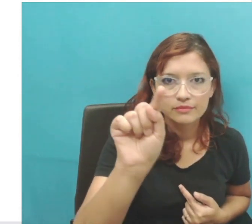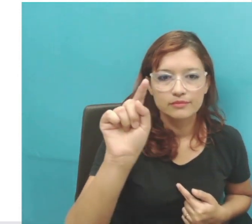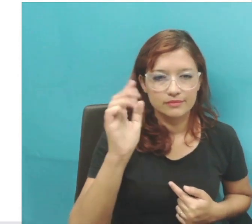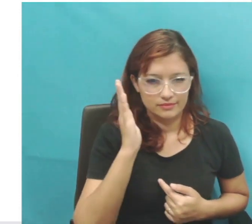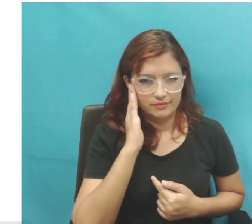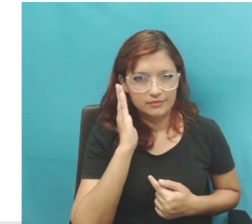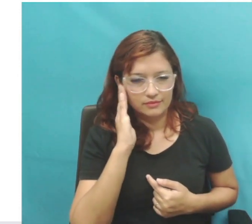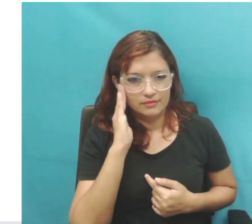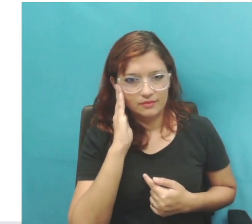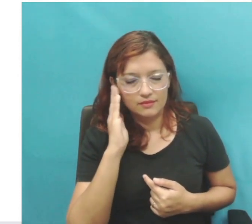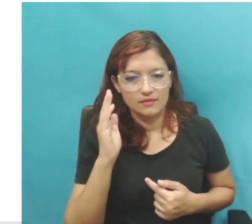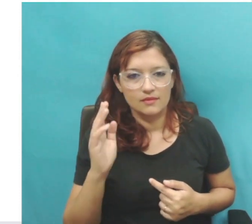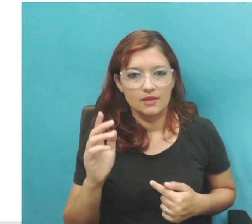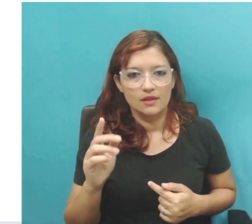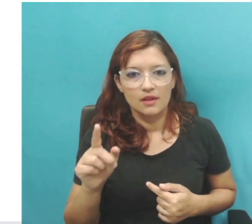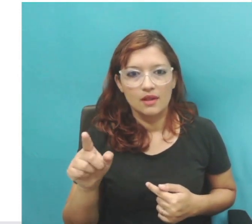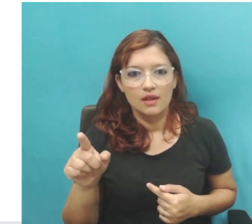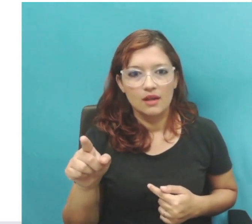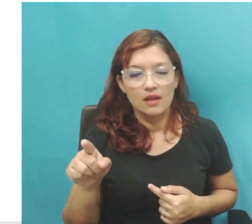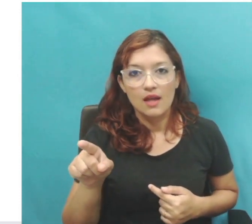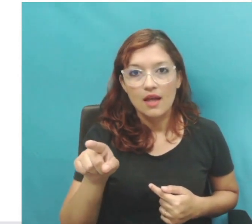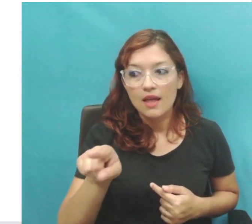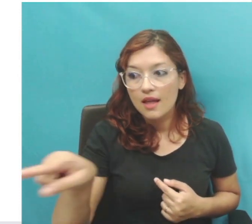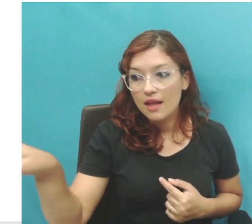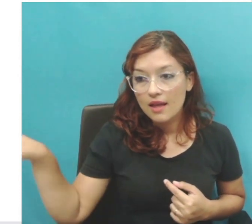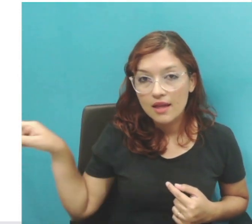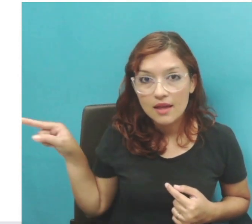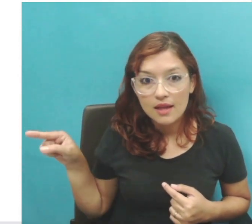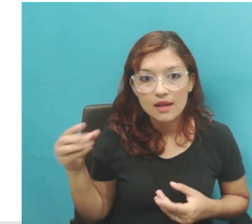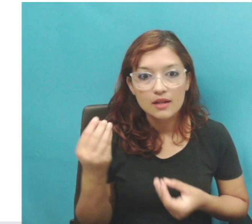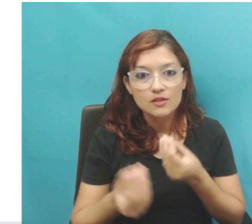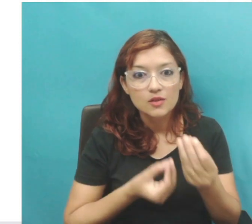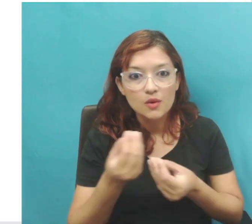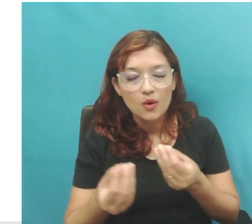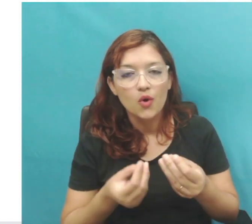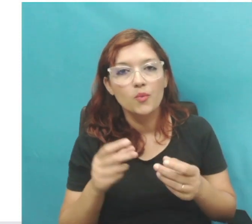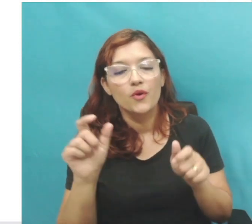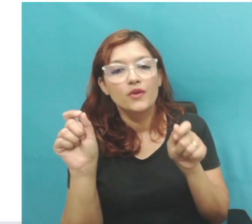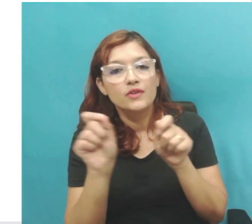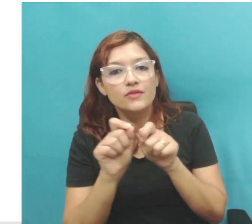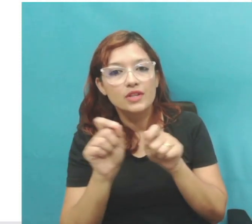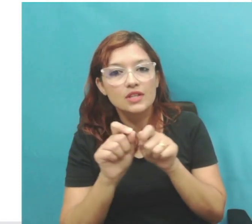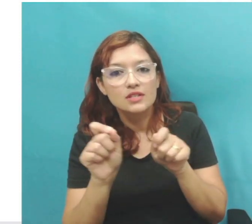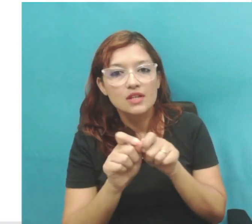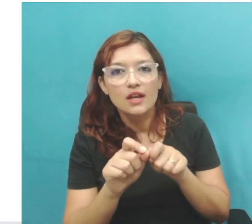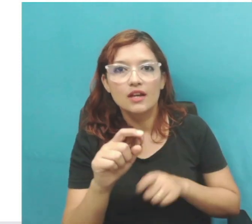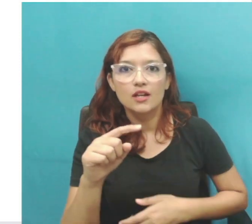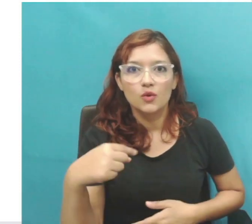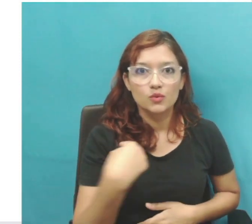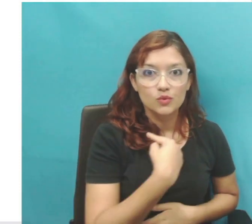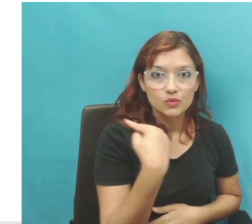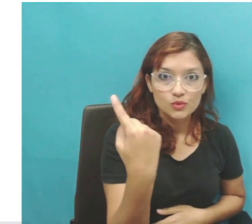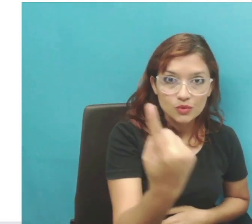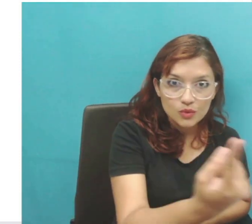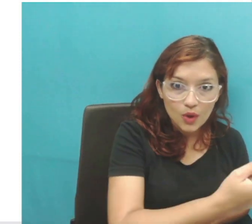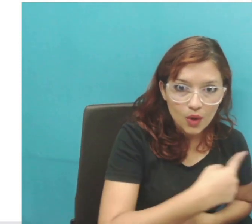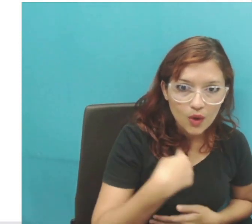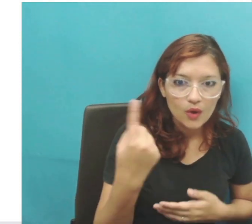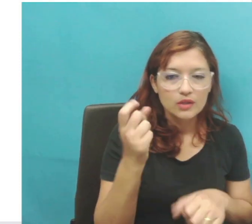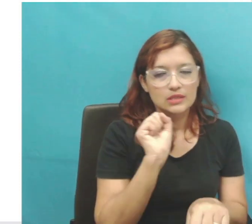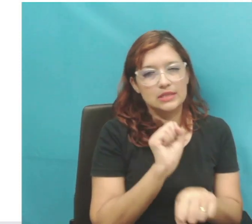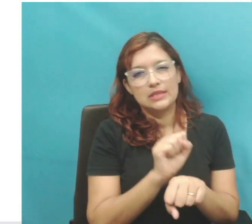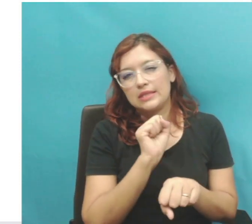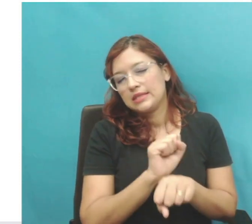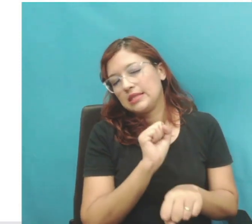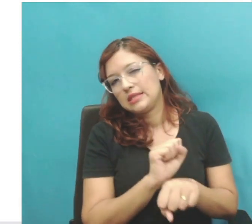Tem a ver o significado se refere à à primeira pessoa do plural.